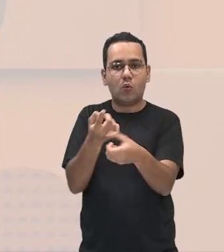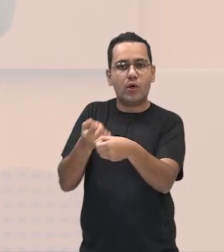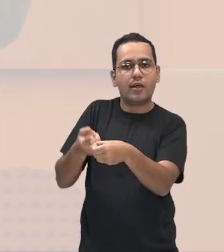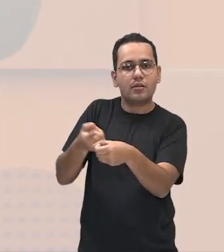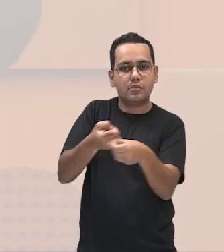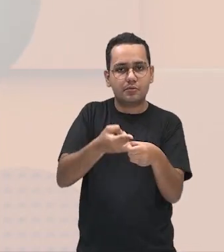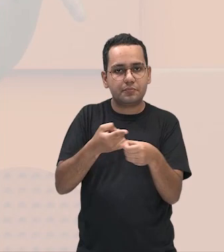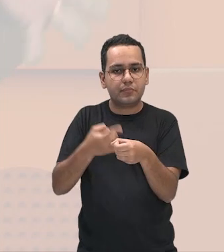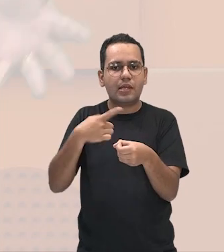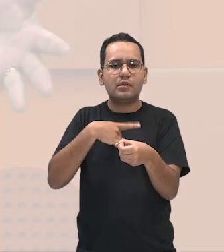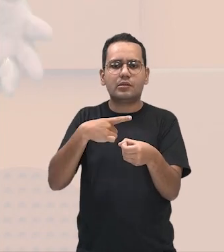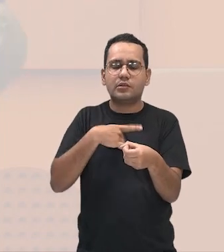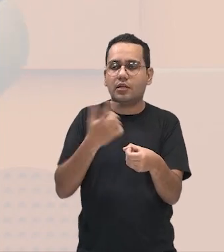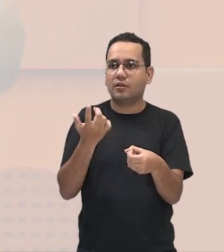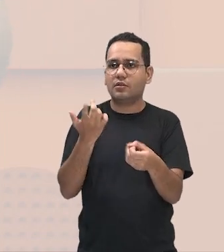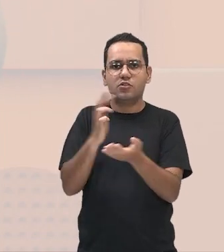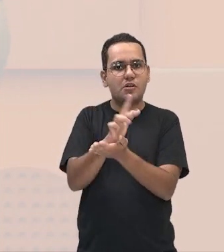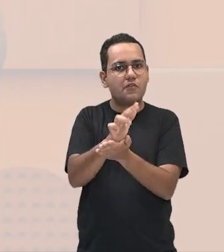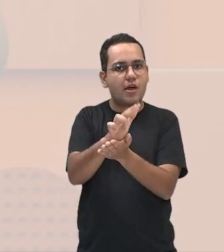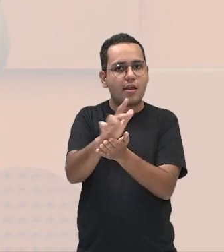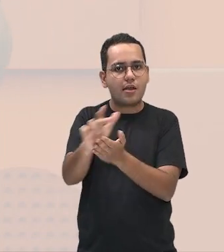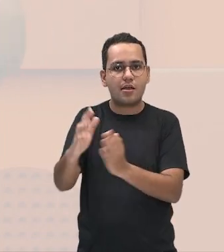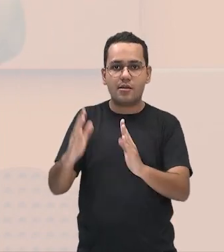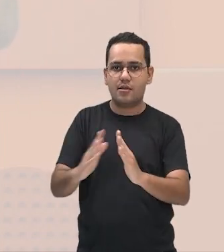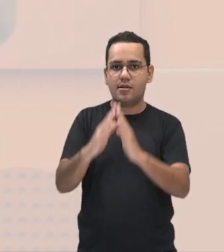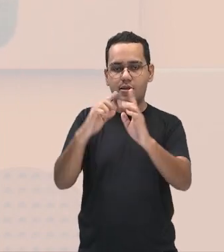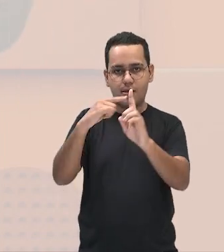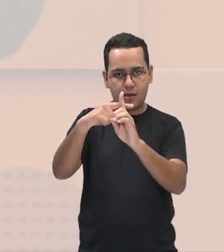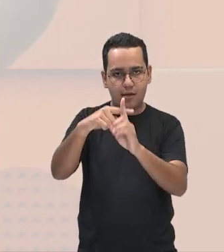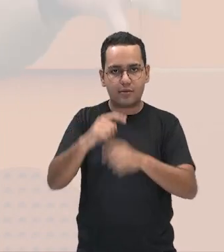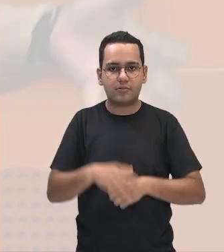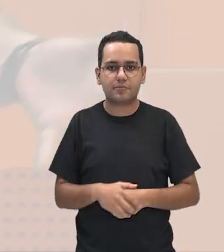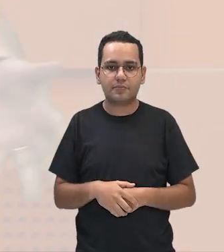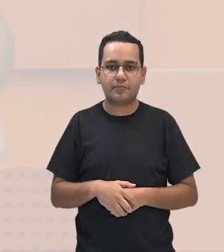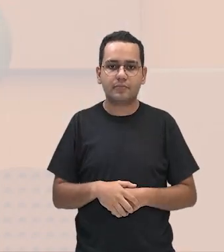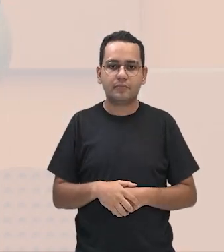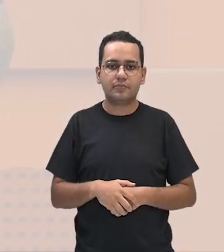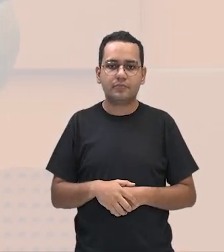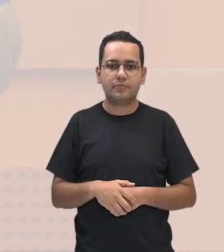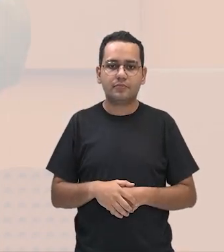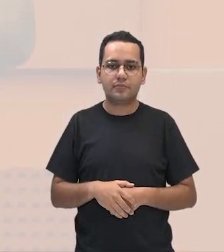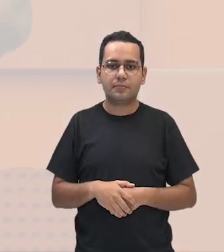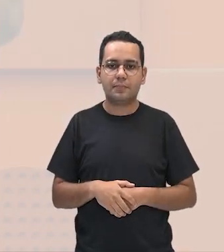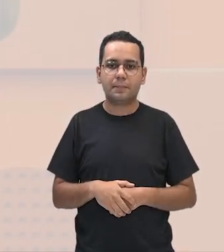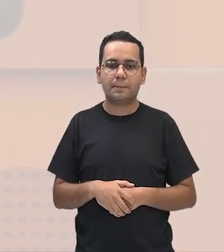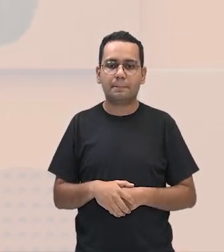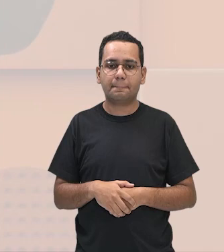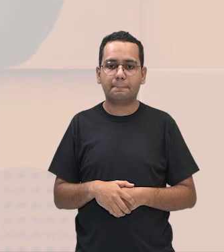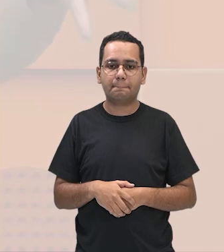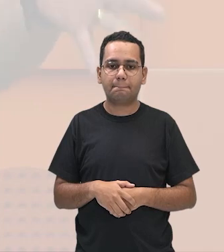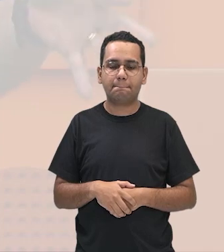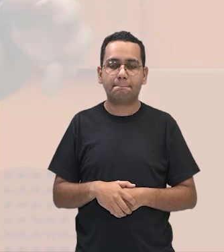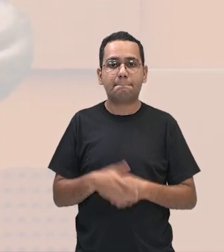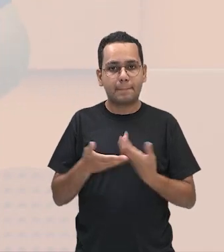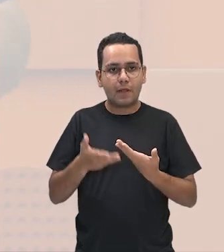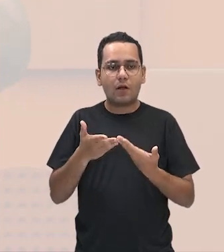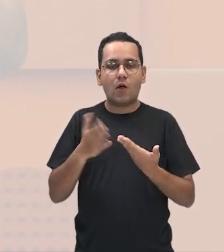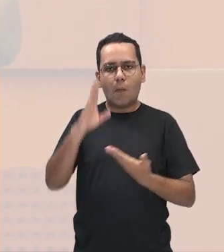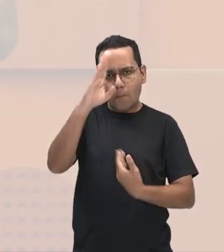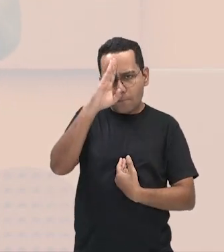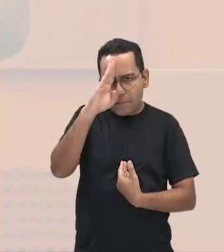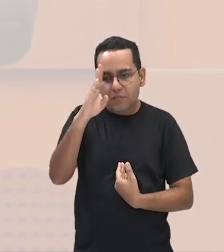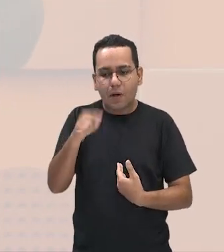ou várias paróquias e temos então aí essa figura principal então que são os padres, né, que